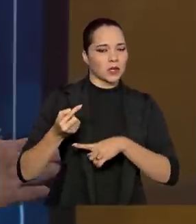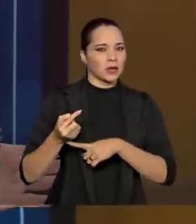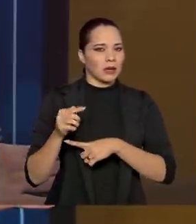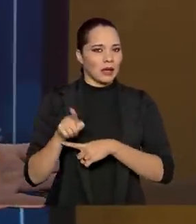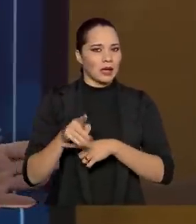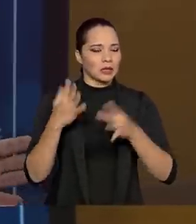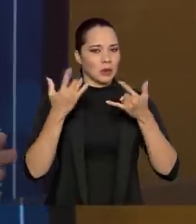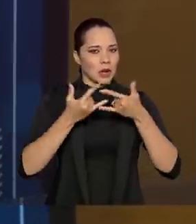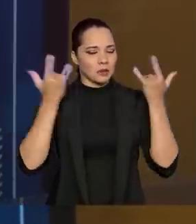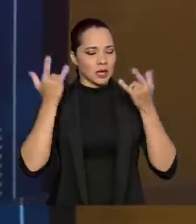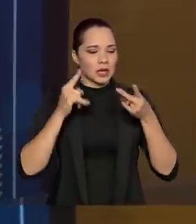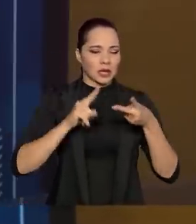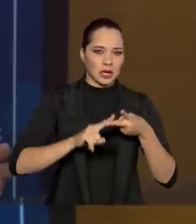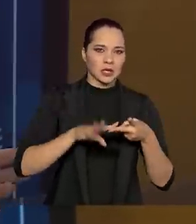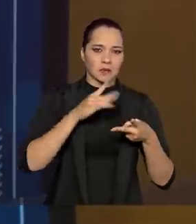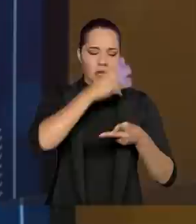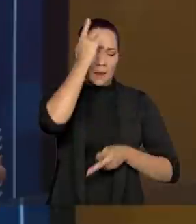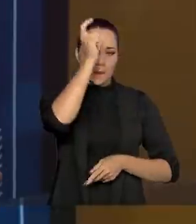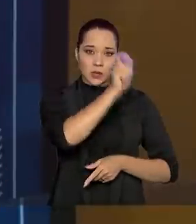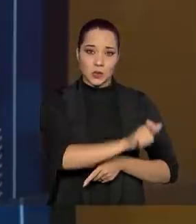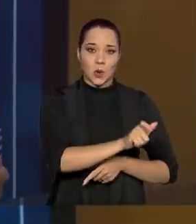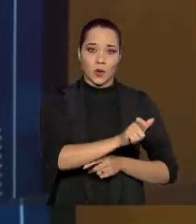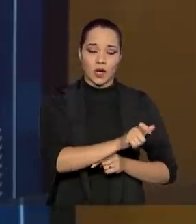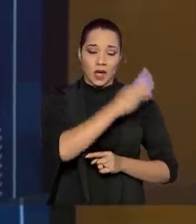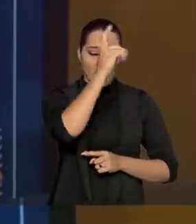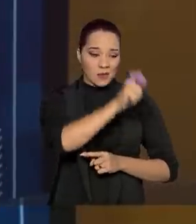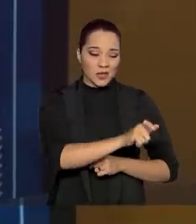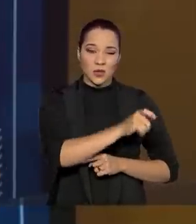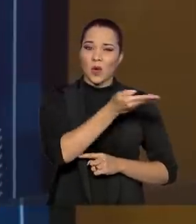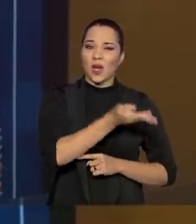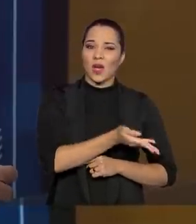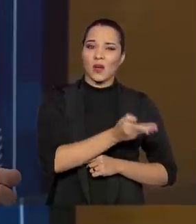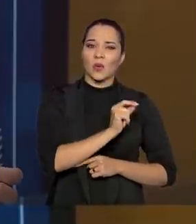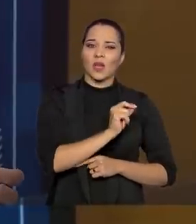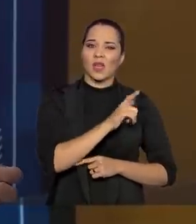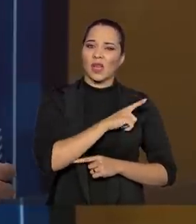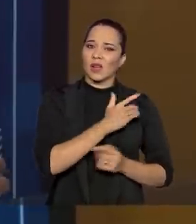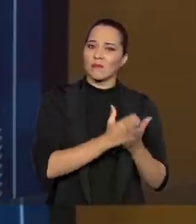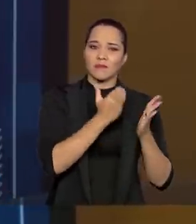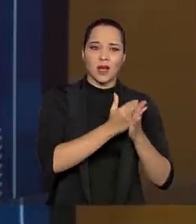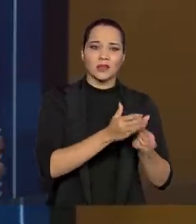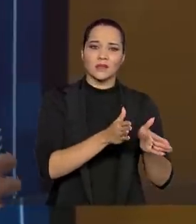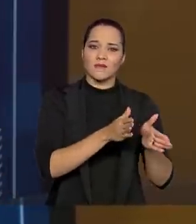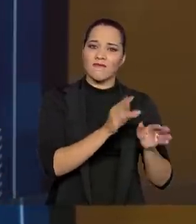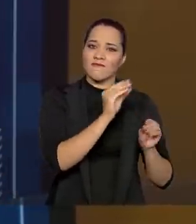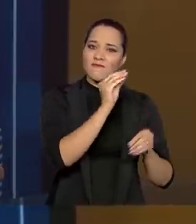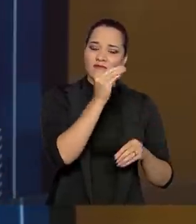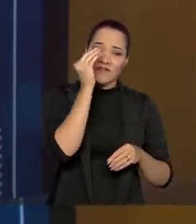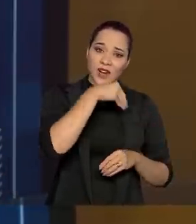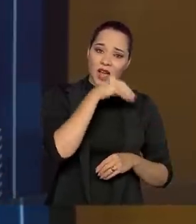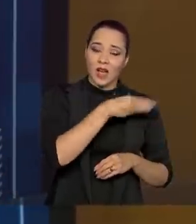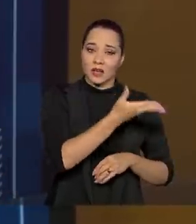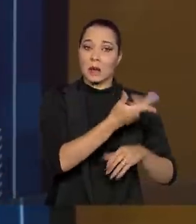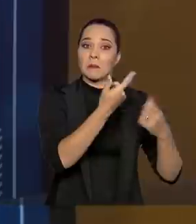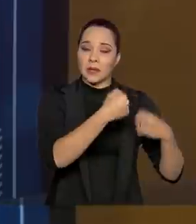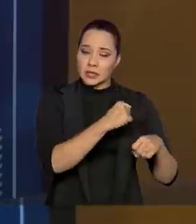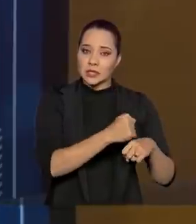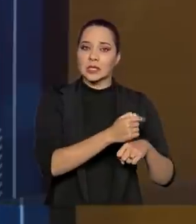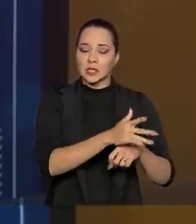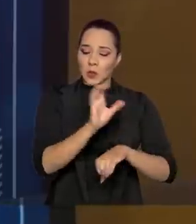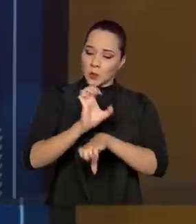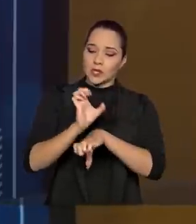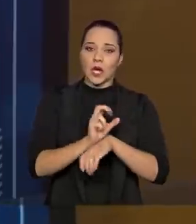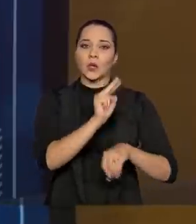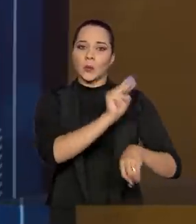o capitalismo e o indivíduo ele acaba sendo a parte mais frágil, ele precisa de uma proteção do Estado, não é